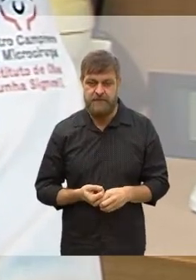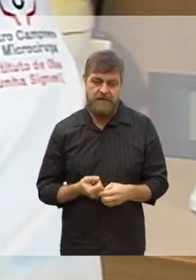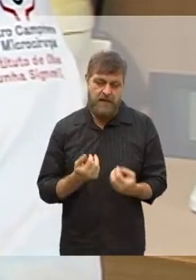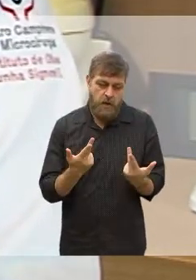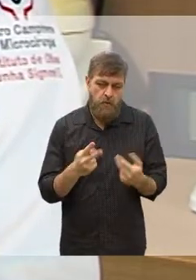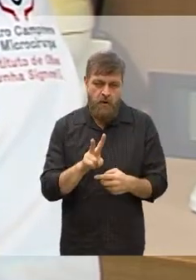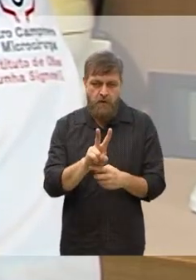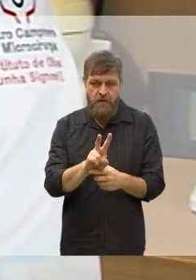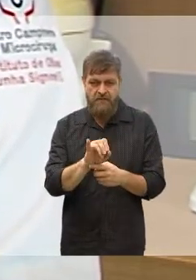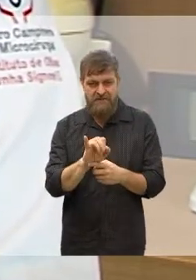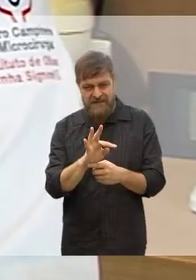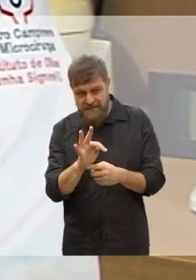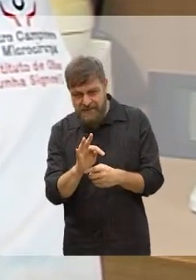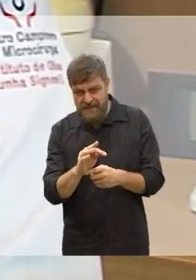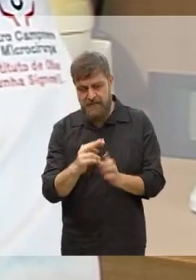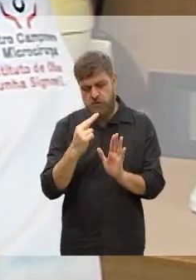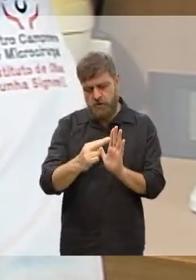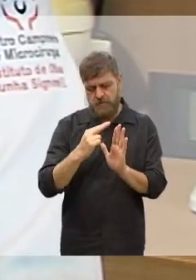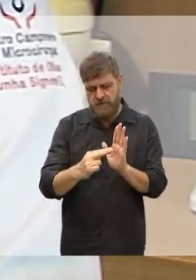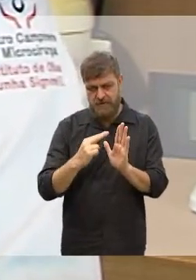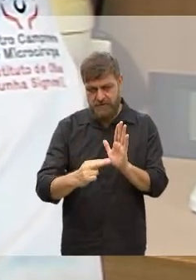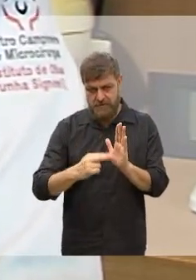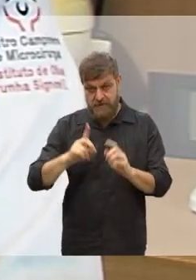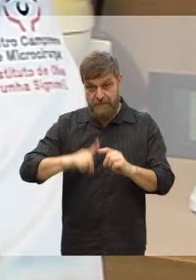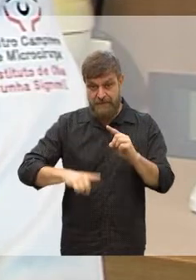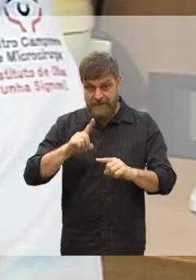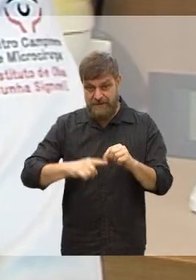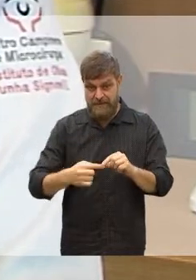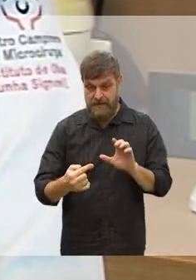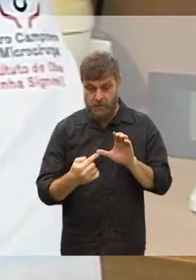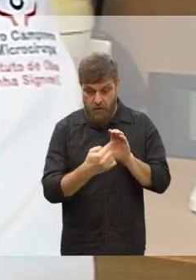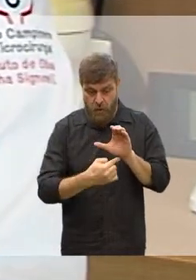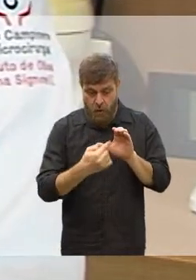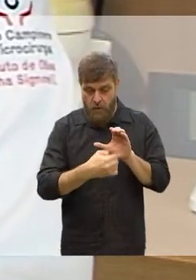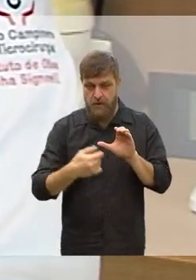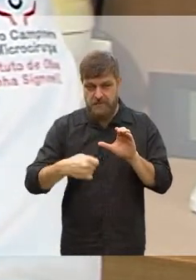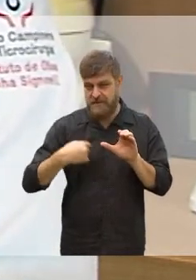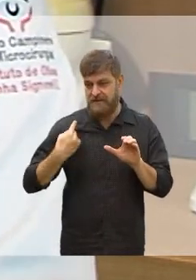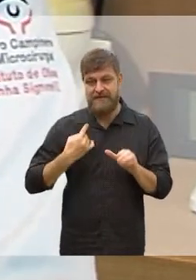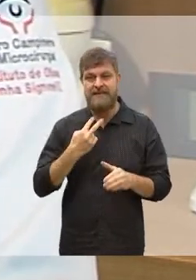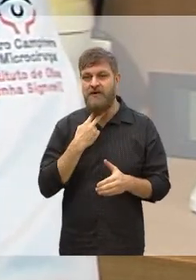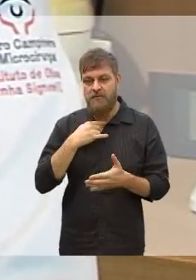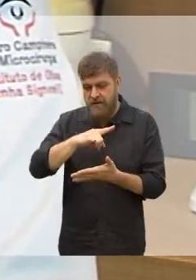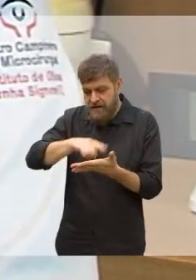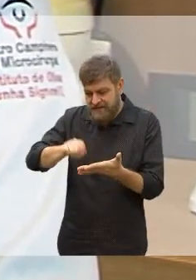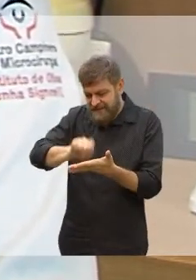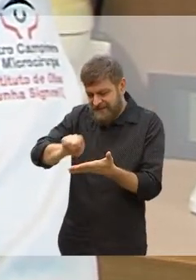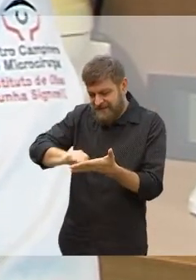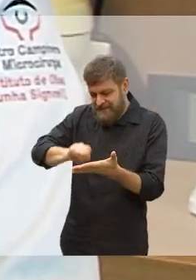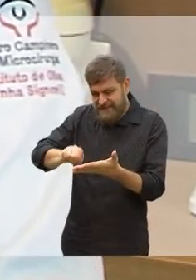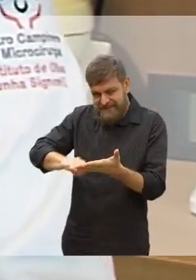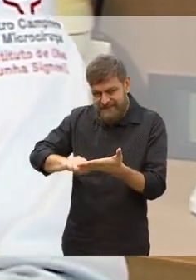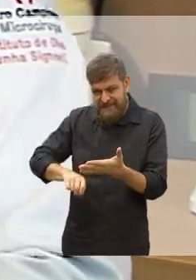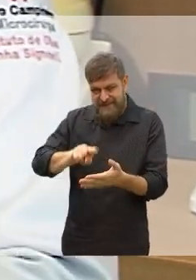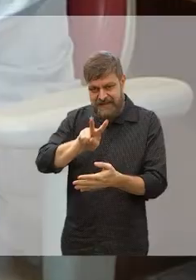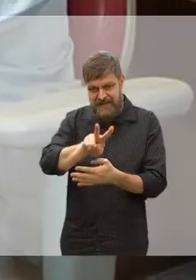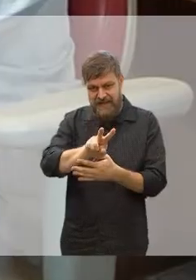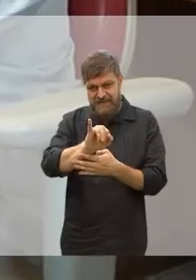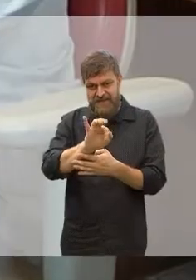luteína, a vitamina A. Na verdade, a gente não prescreve vitamina A hoje em dia por